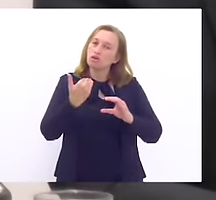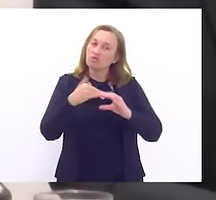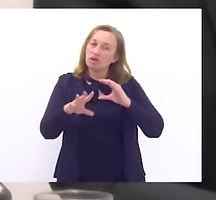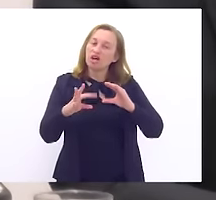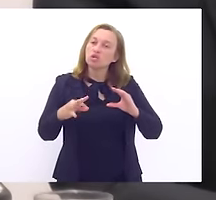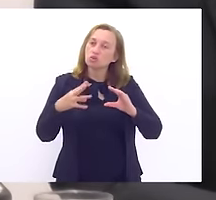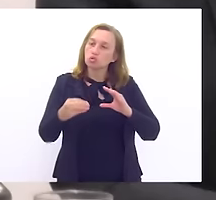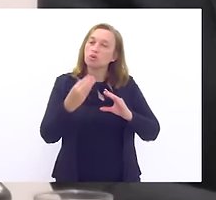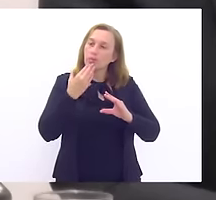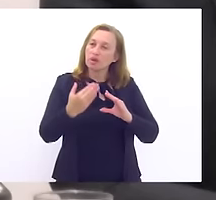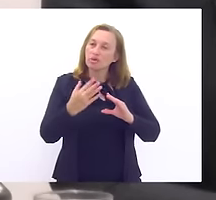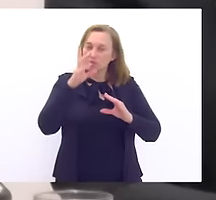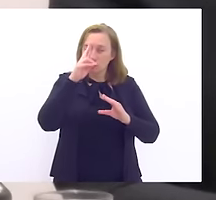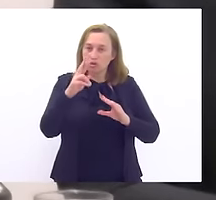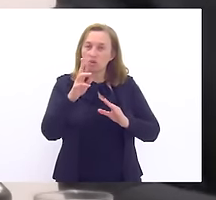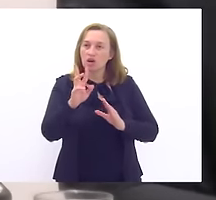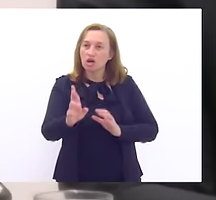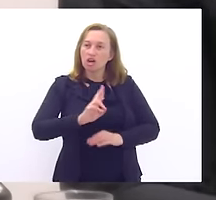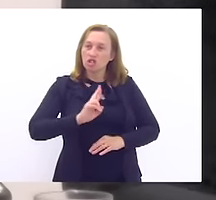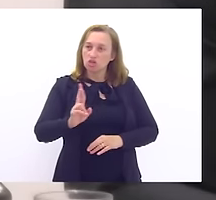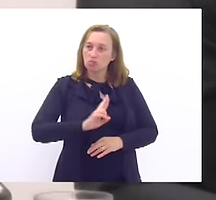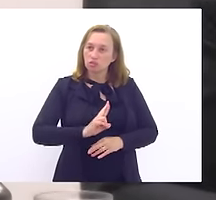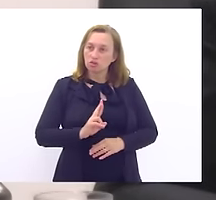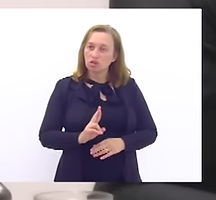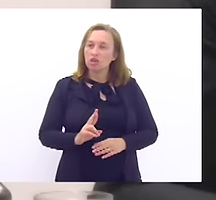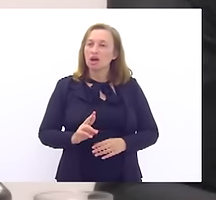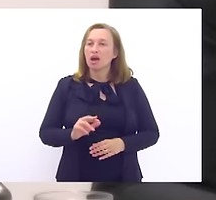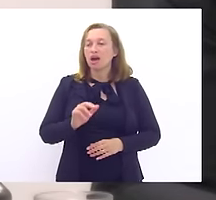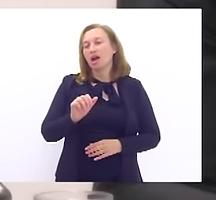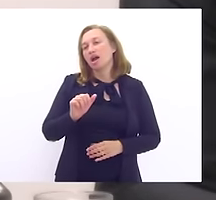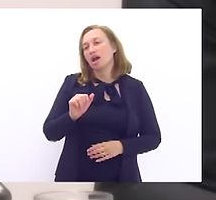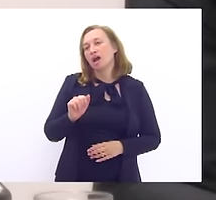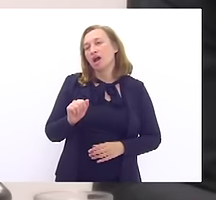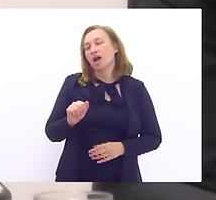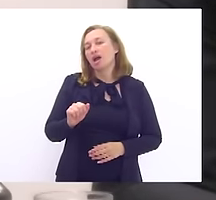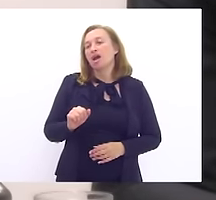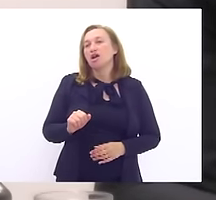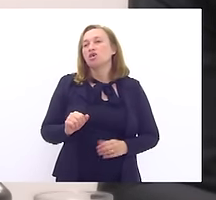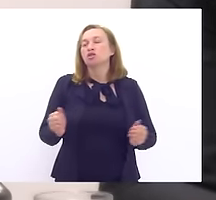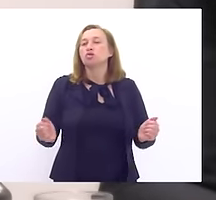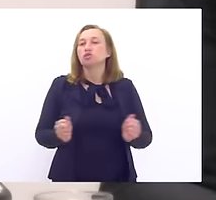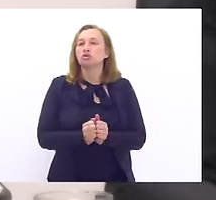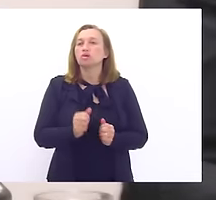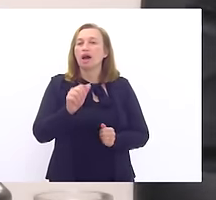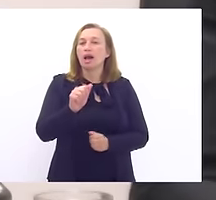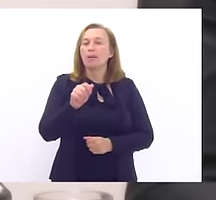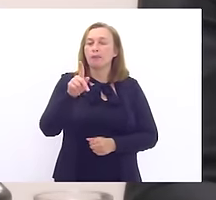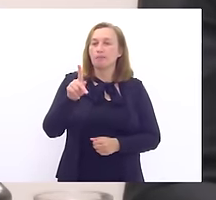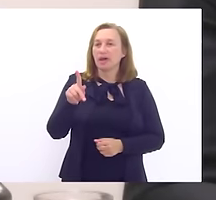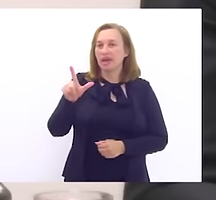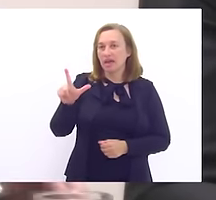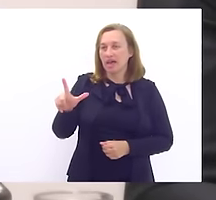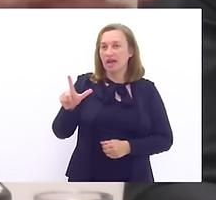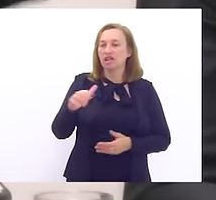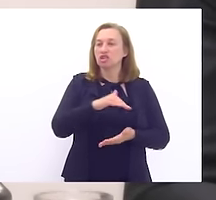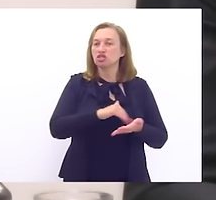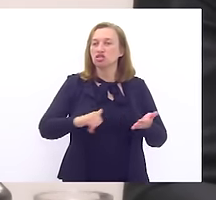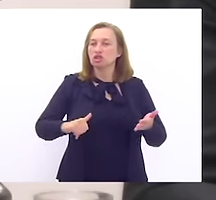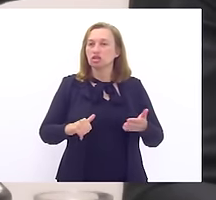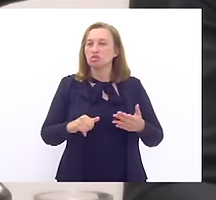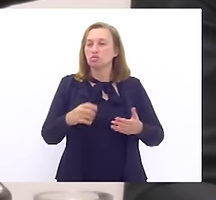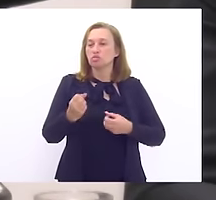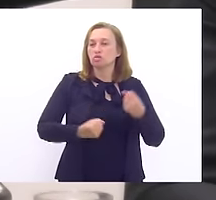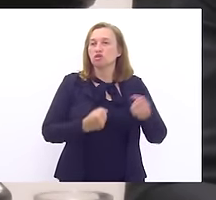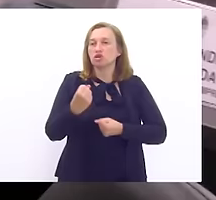tudo e pedir que o senhor faça esse questionamento porque a PM operou junto com a pele retirando os veículos de Itatiaia levando para